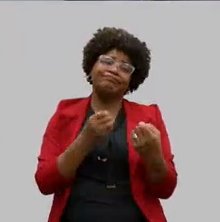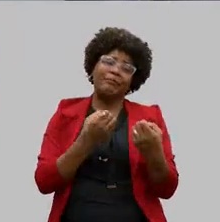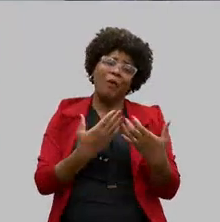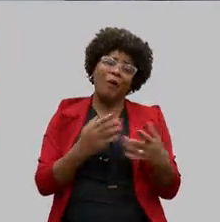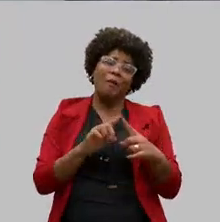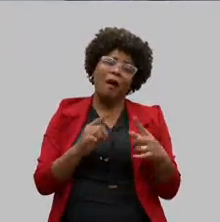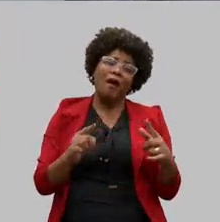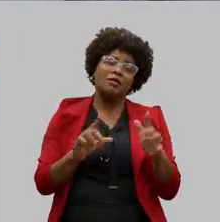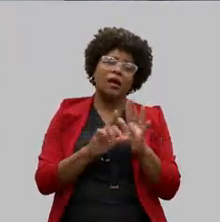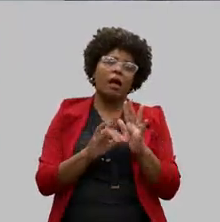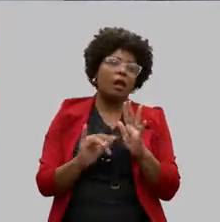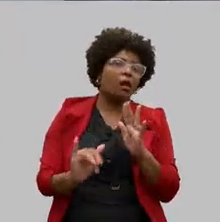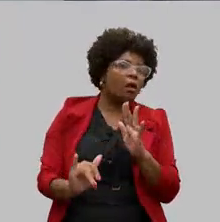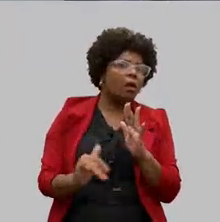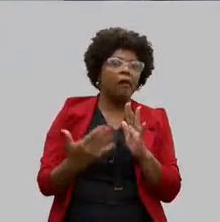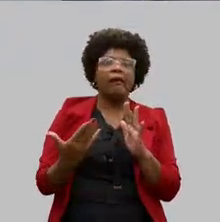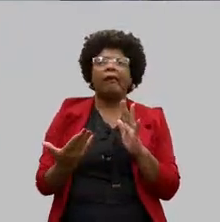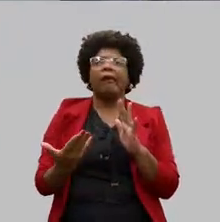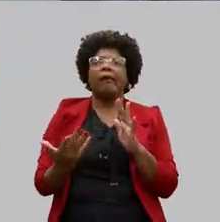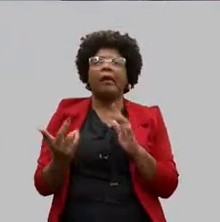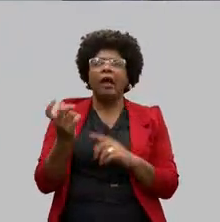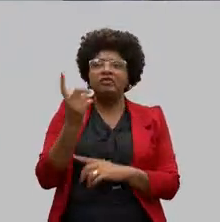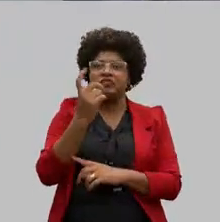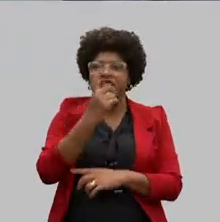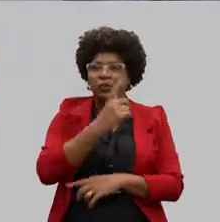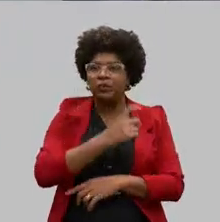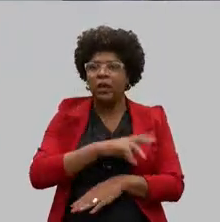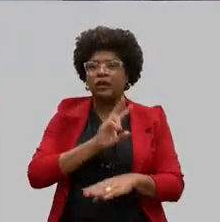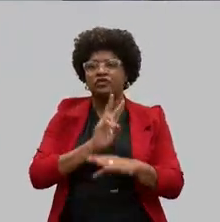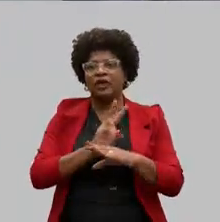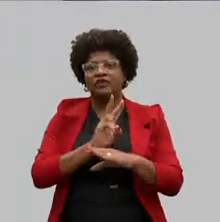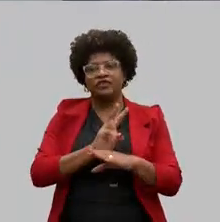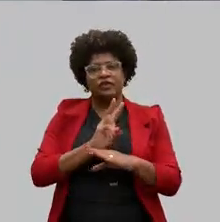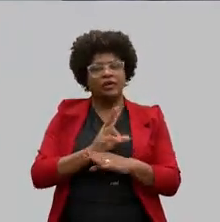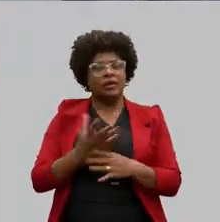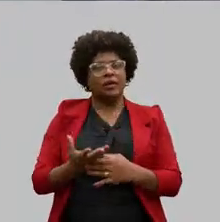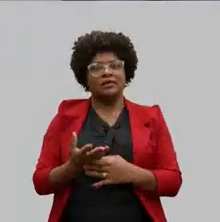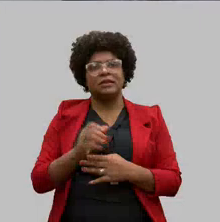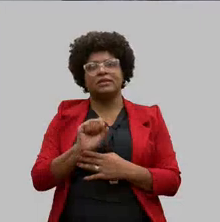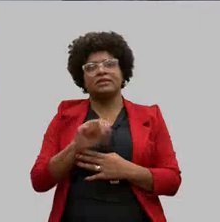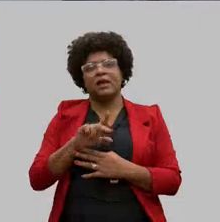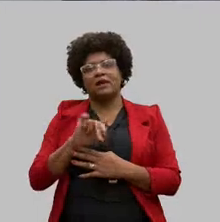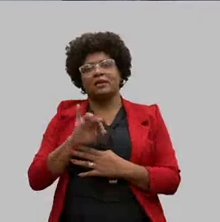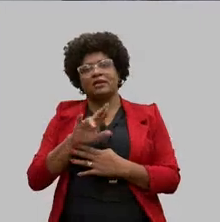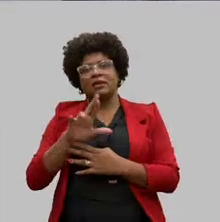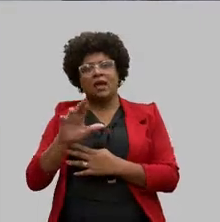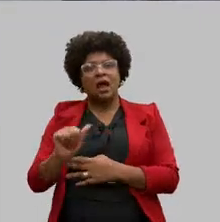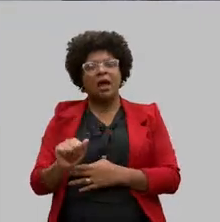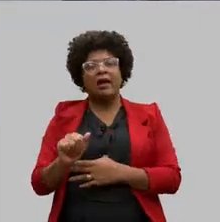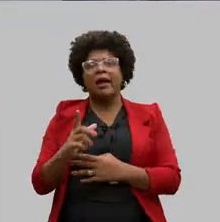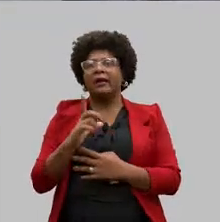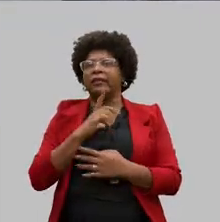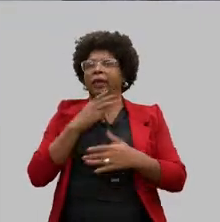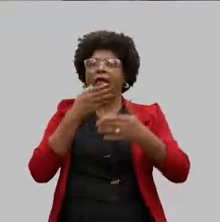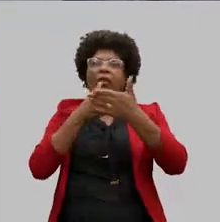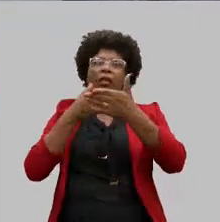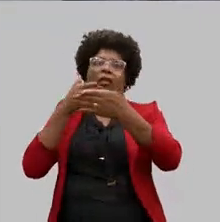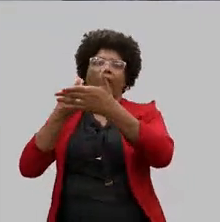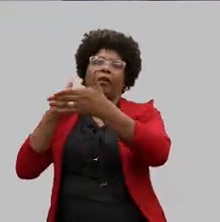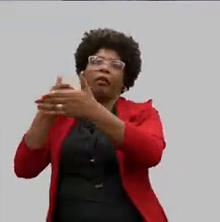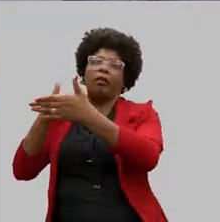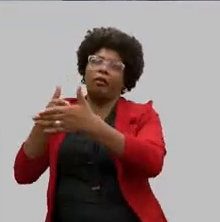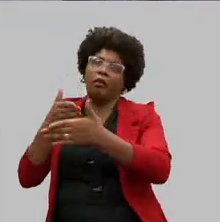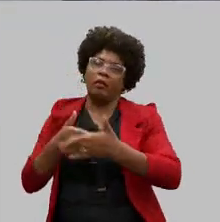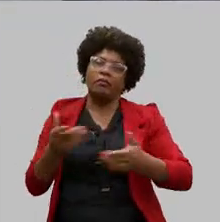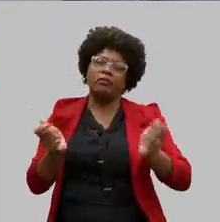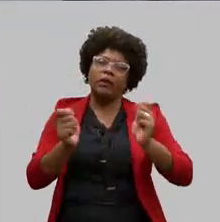legislação a própria dificuldade da Vigilância Sanitária muitas das vezes criam severos obstáculos para que essas